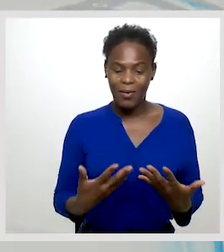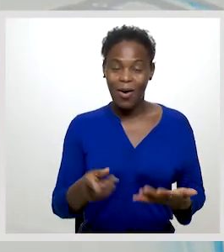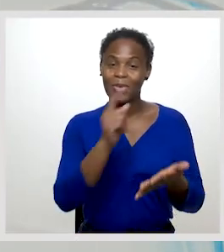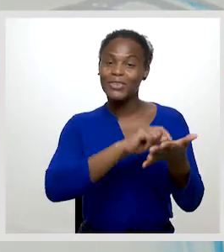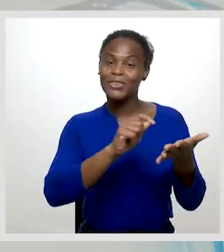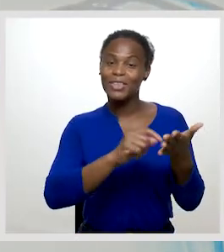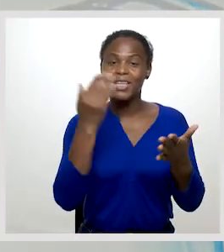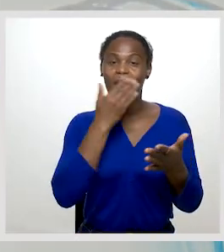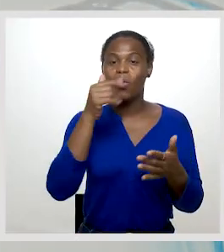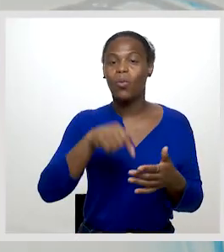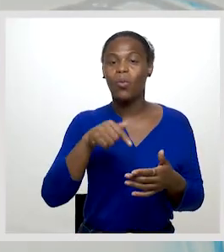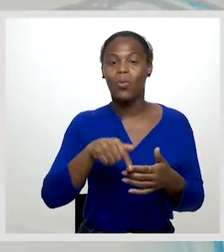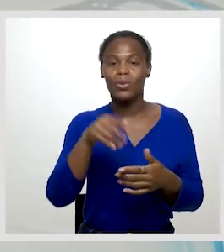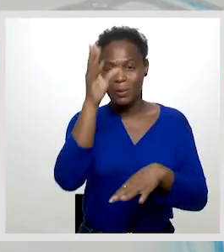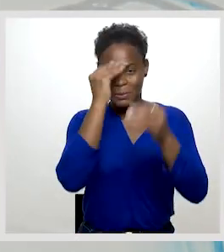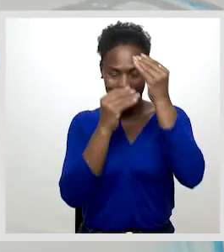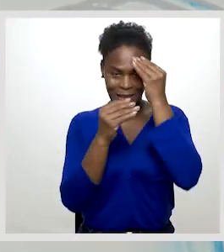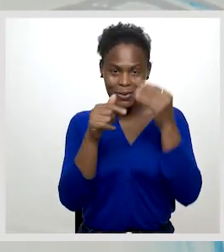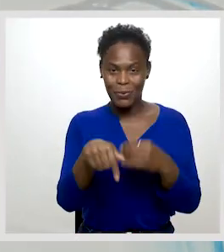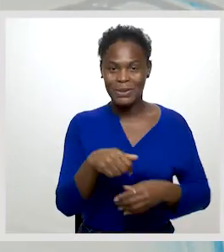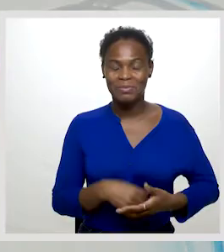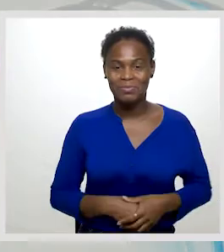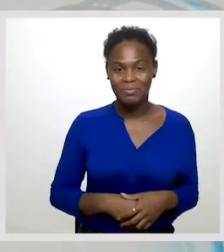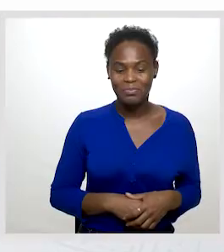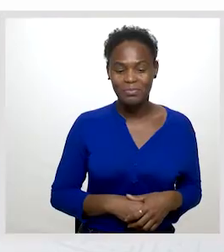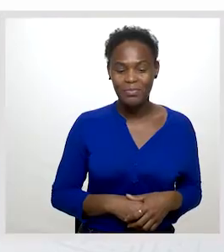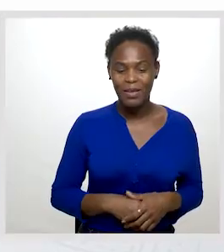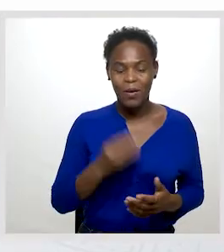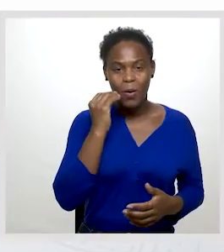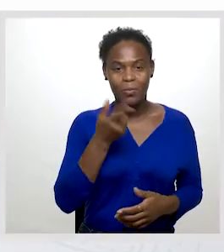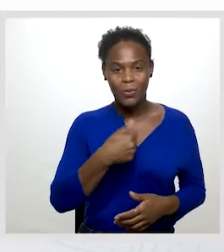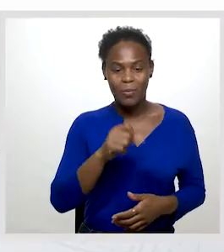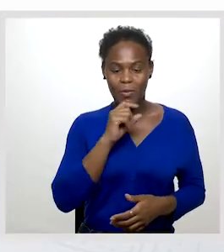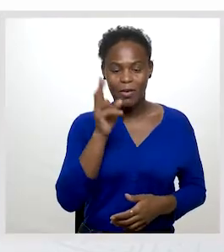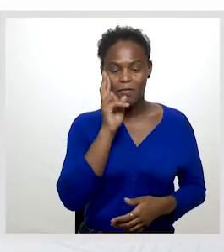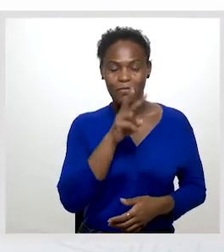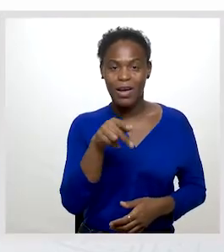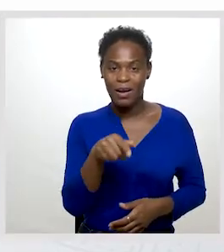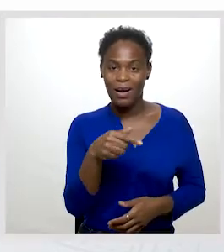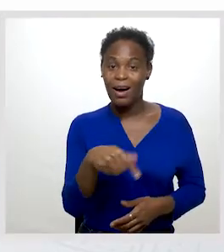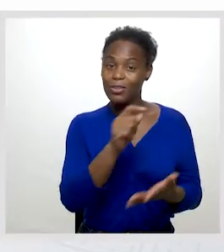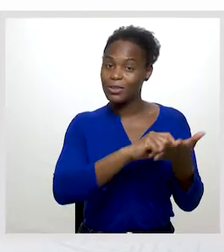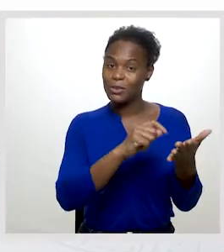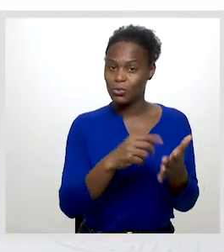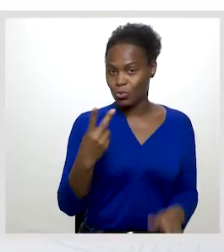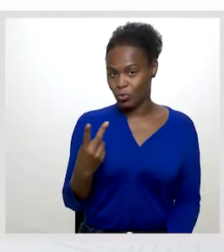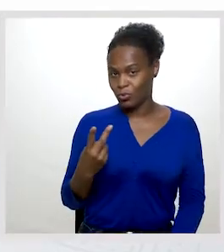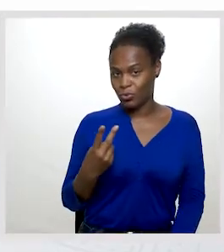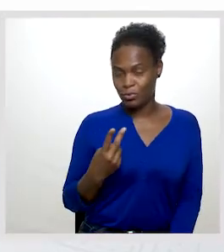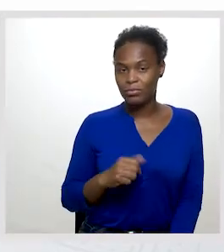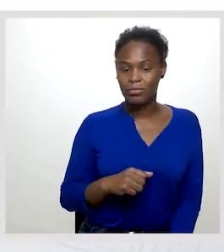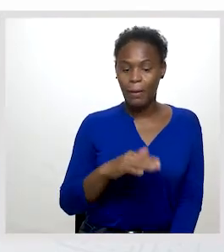Agora vamos ao nosso exercício da nossa aula, do nosso aprendizado de hoje. Como podemos constatar aqui, temos 2